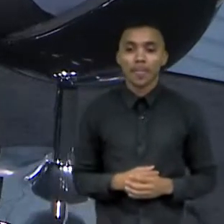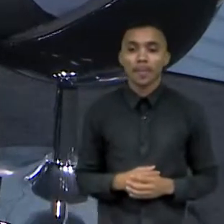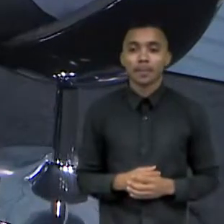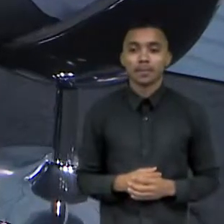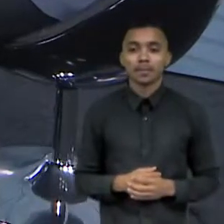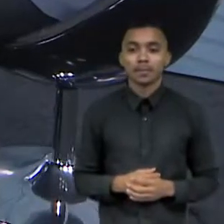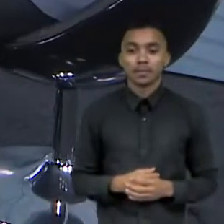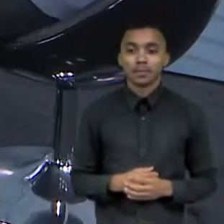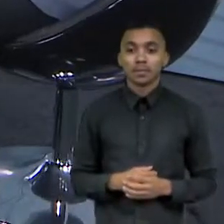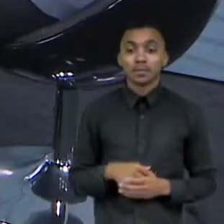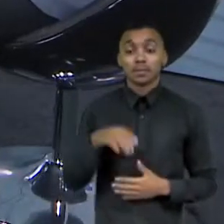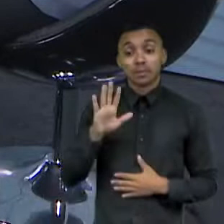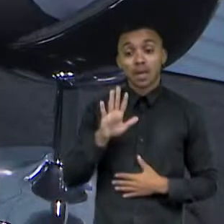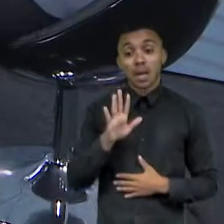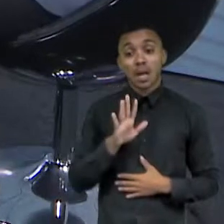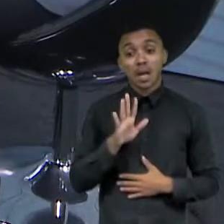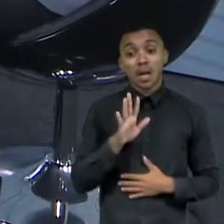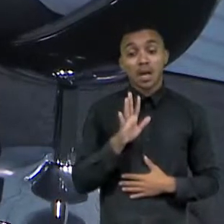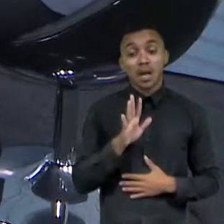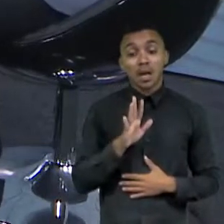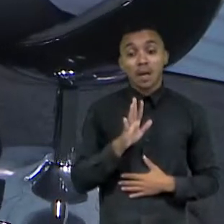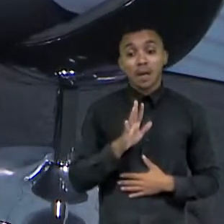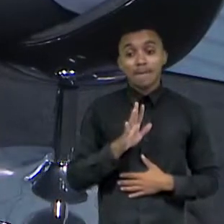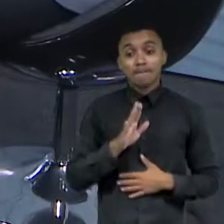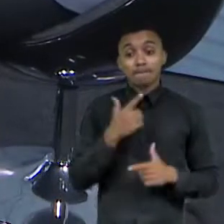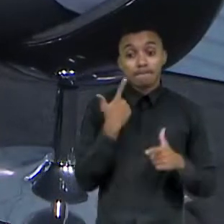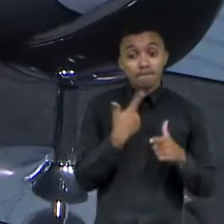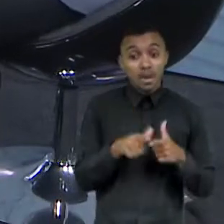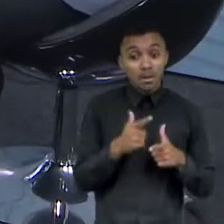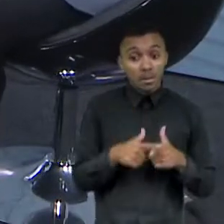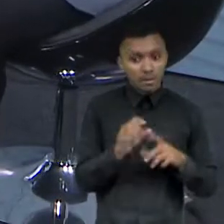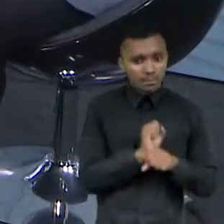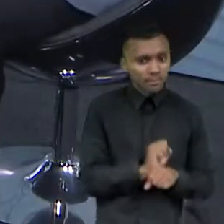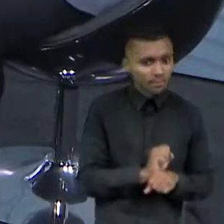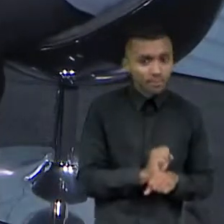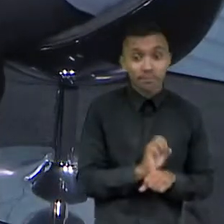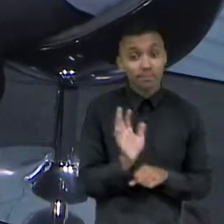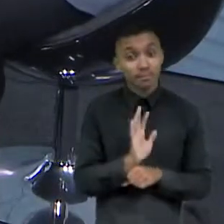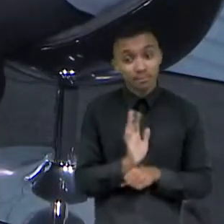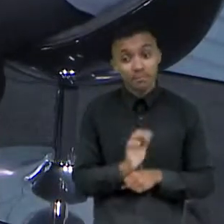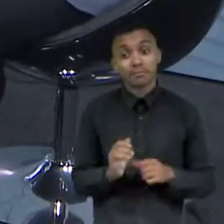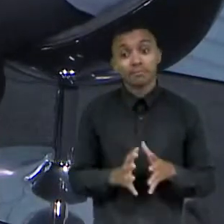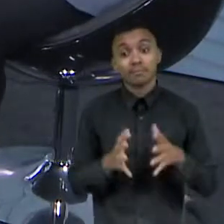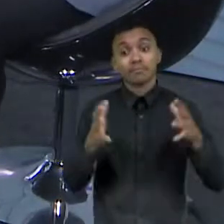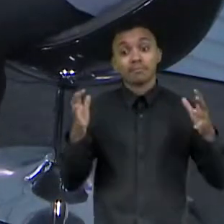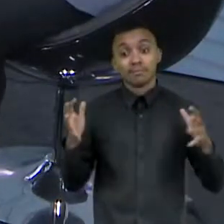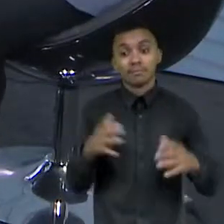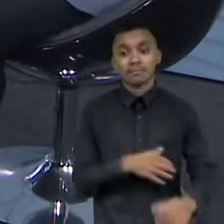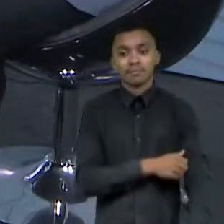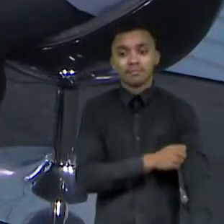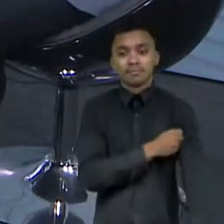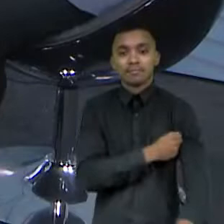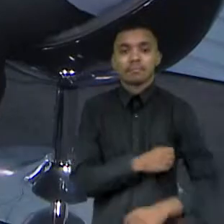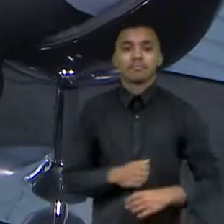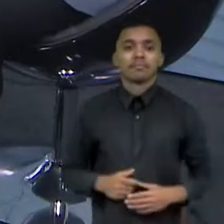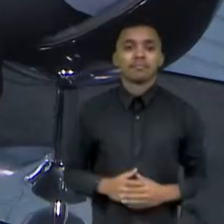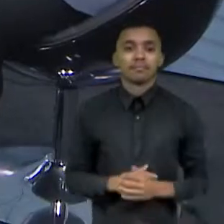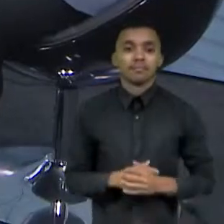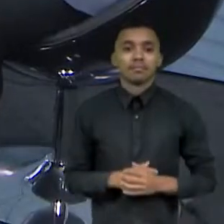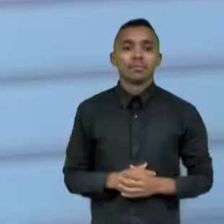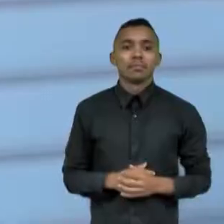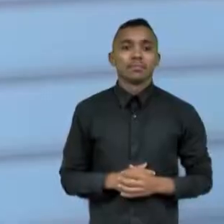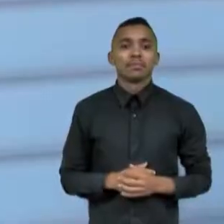Mas as violações não pararam. É isso que eu ia falar. Se intensificaram. Como um colega nosso falou quando foi dar uma